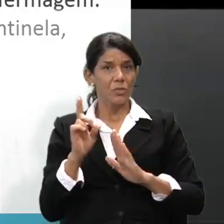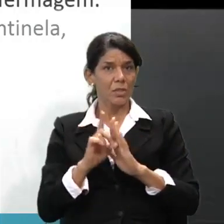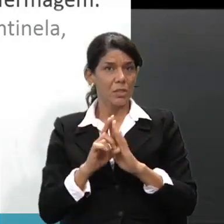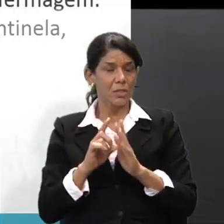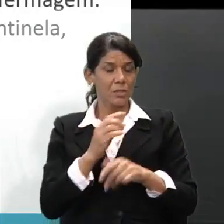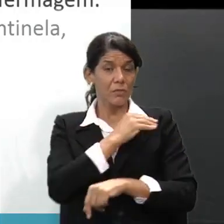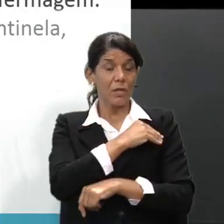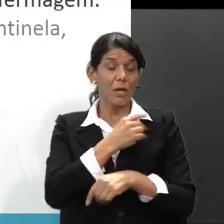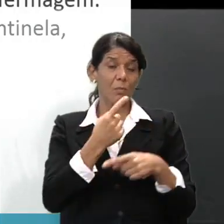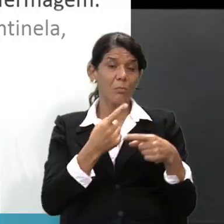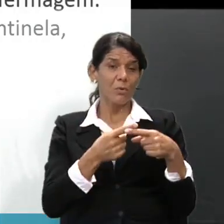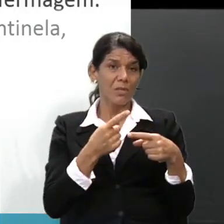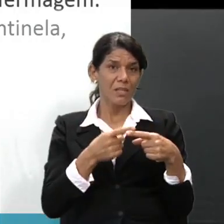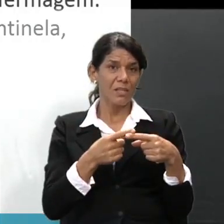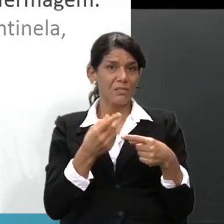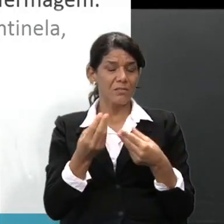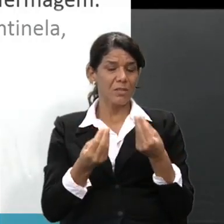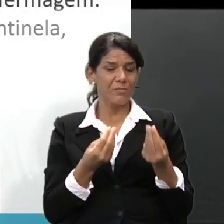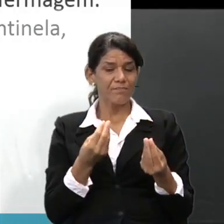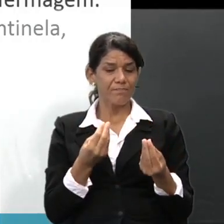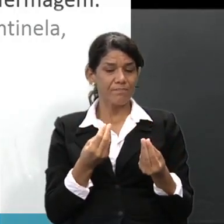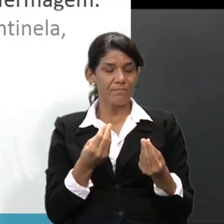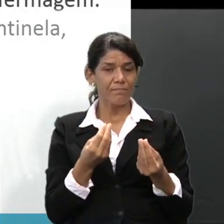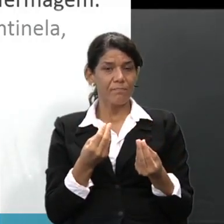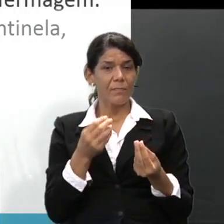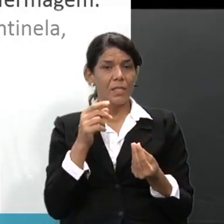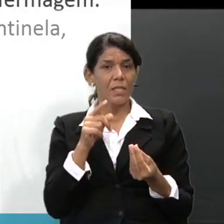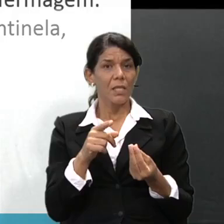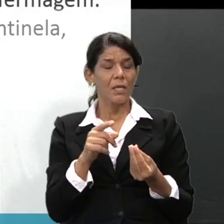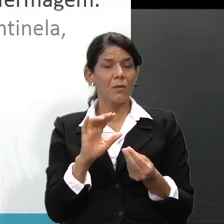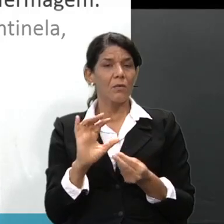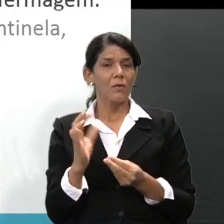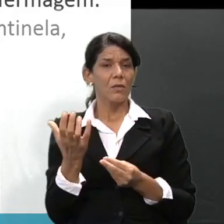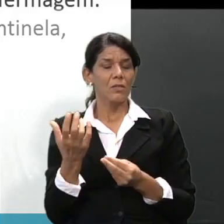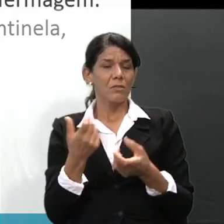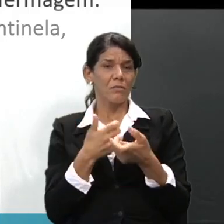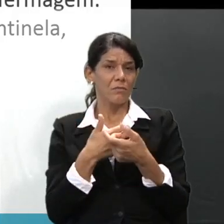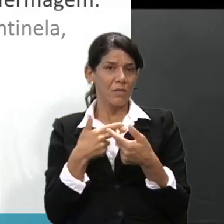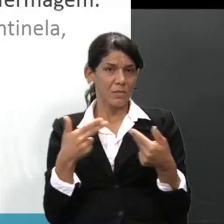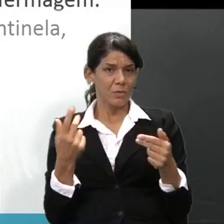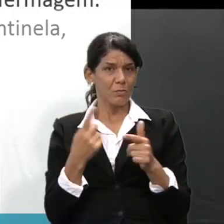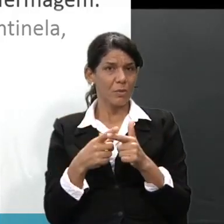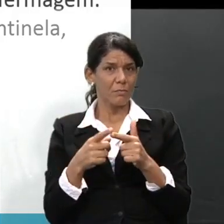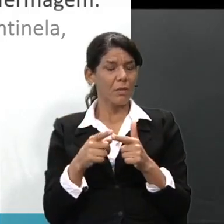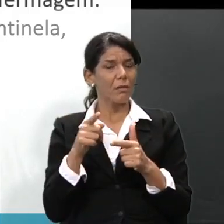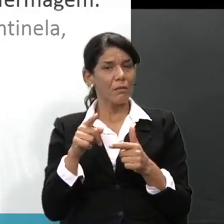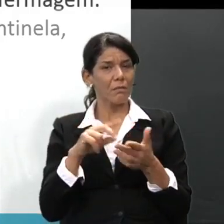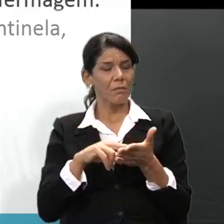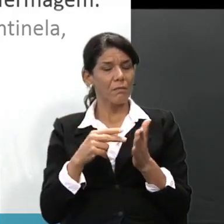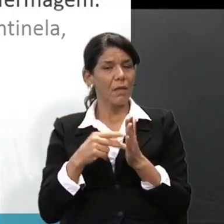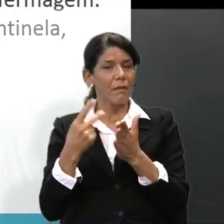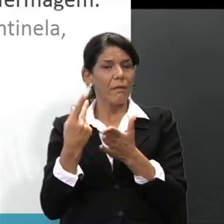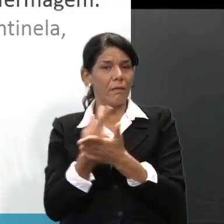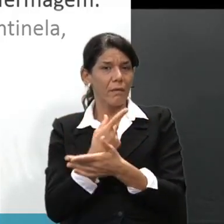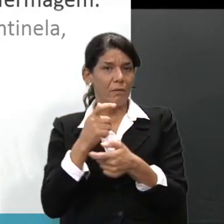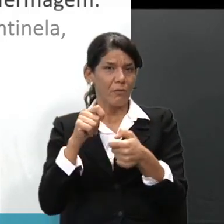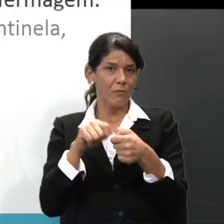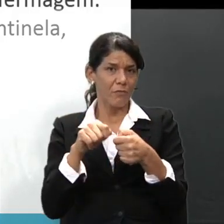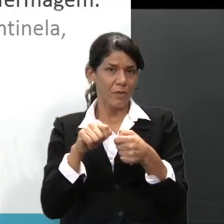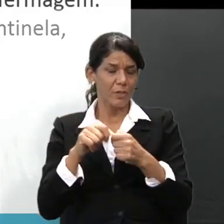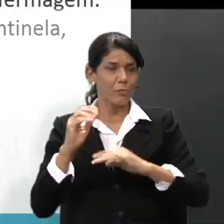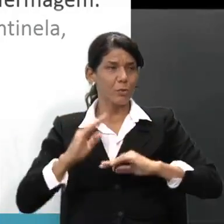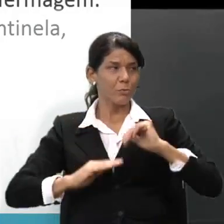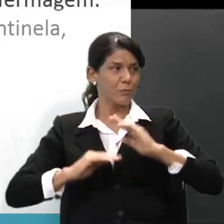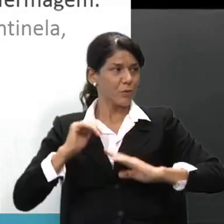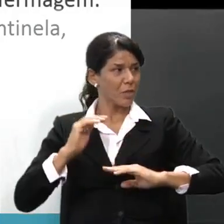são considerados eventos sentinela, ou seja, evento adverso, que nada mais é do que erro realizado pelo